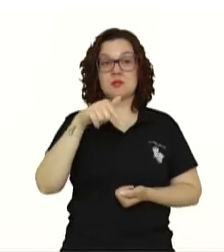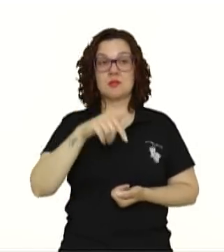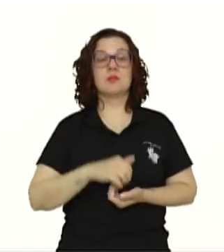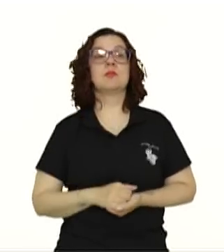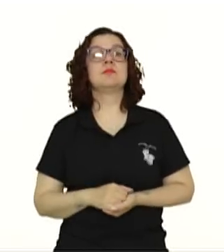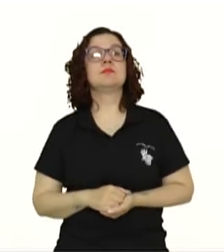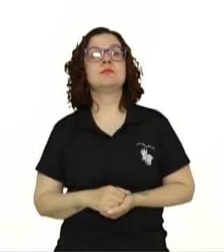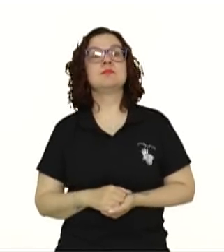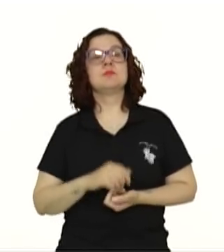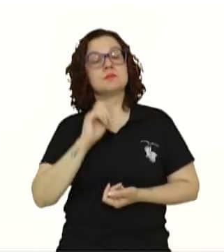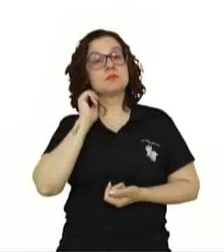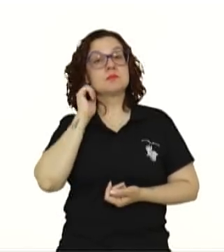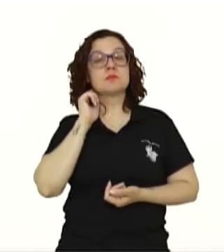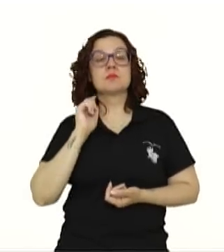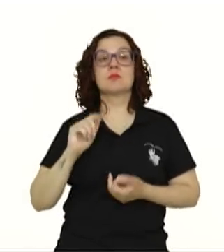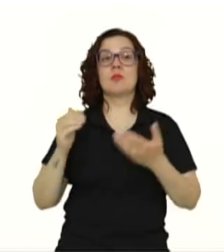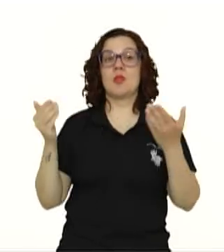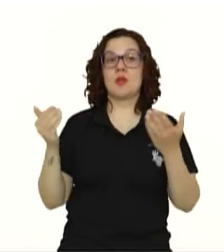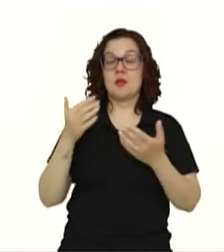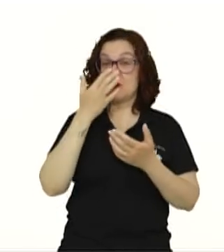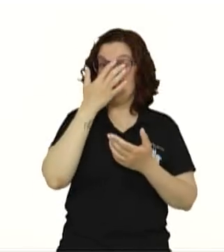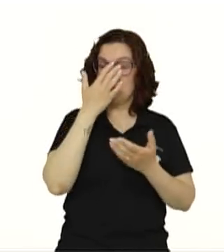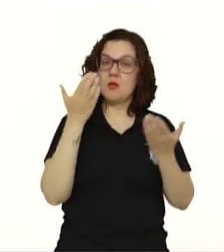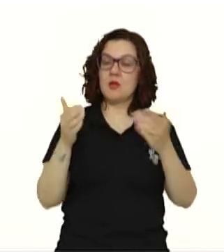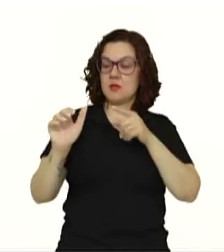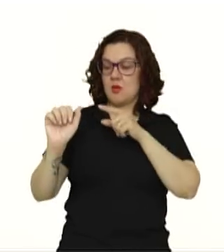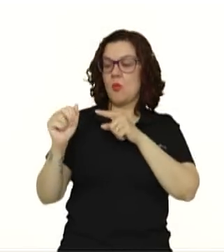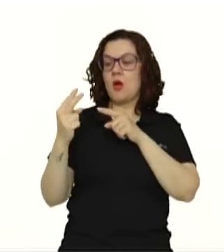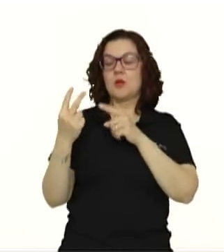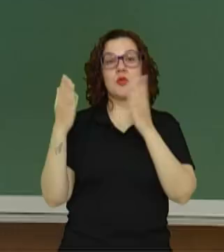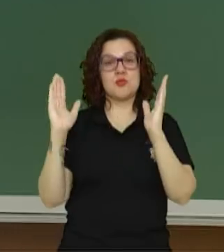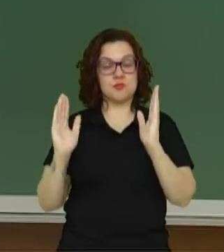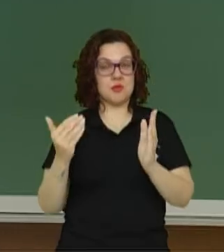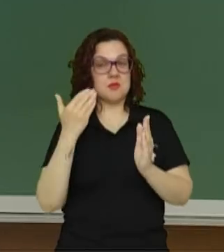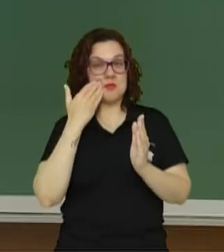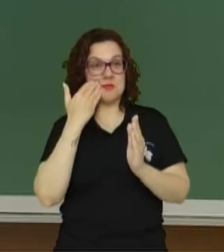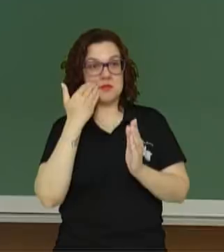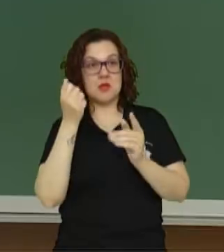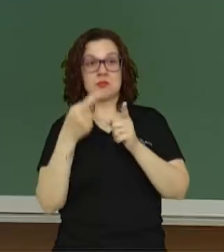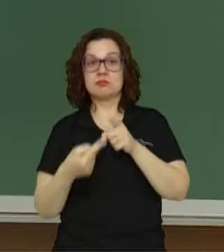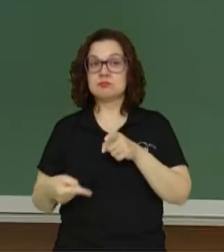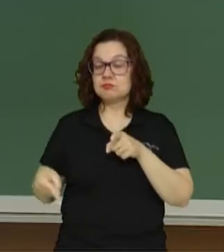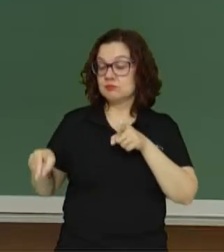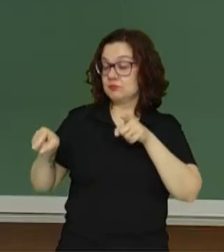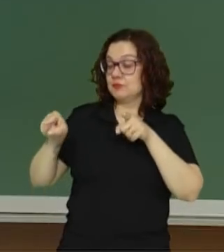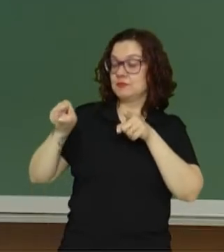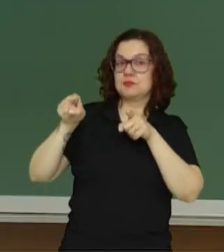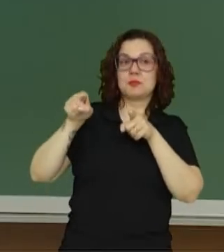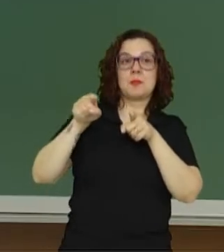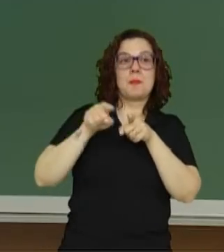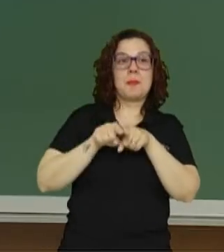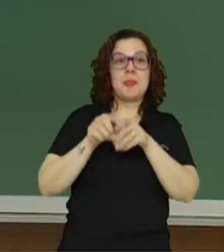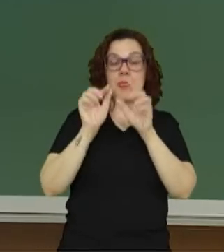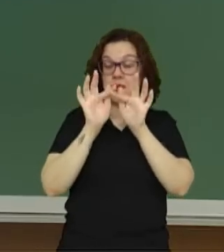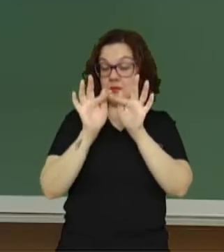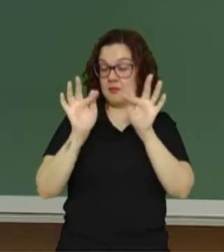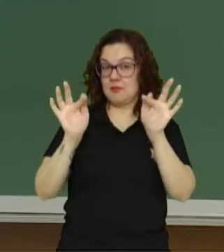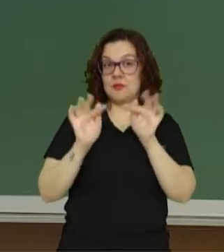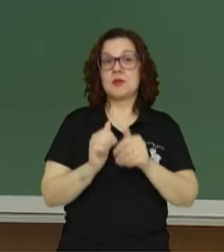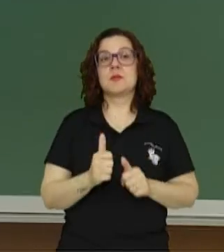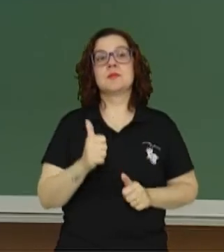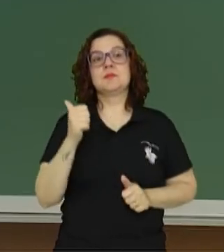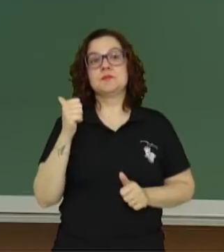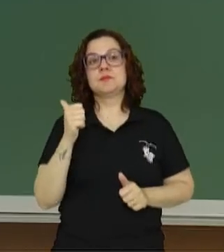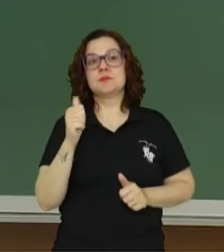7. O que eu vim aqui agora? Usei o A2 que eu já calculei, recorri a ele, coloco dentro da fórmula